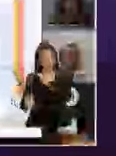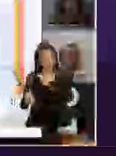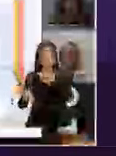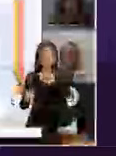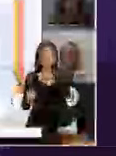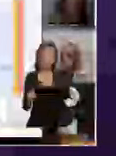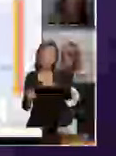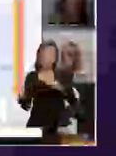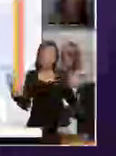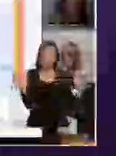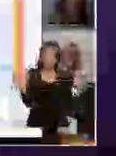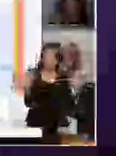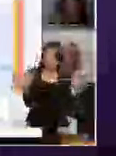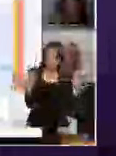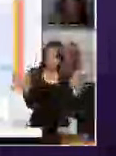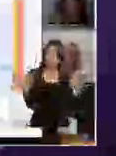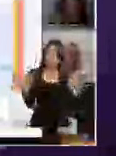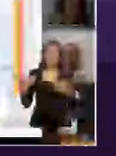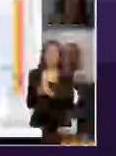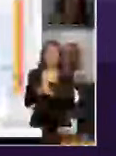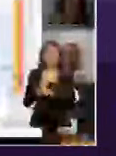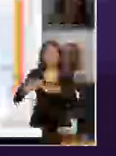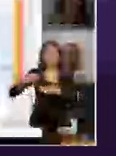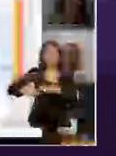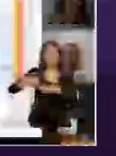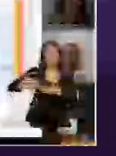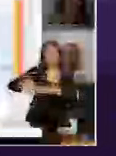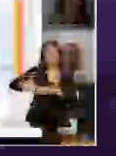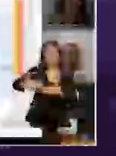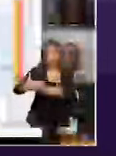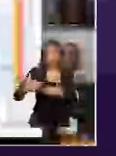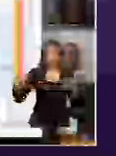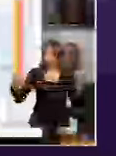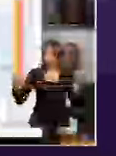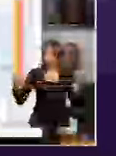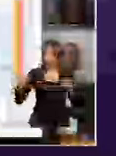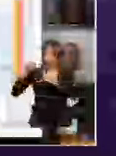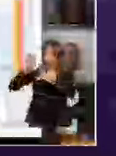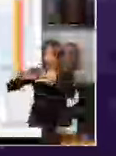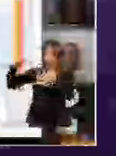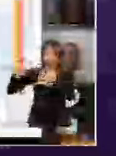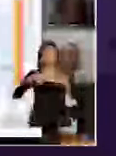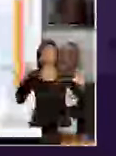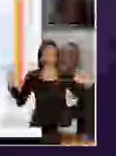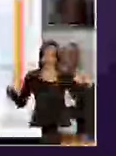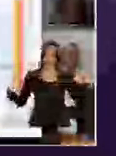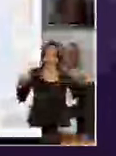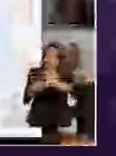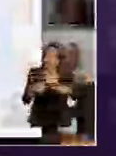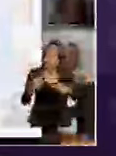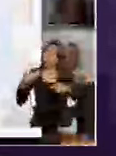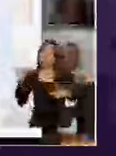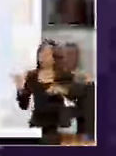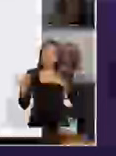em relação ao fluxo ao longo do tempo, ele não tem nenhuma correlação em relação ao número de óbitos também